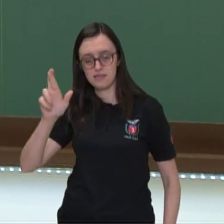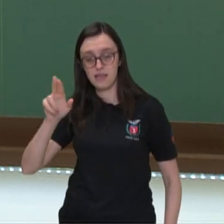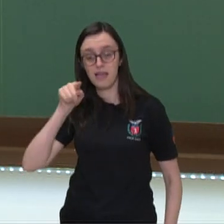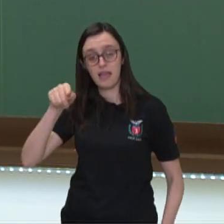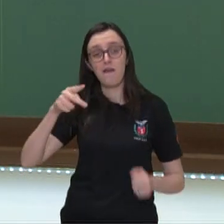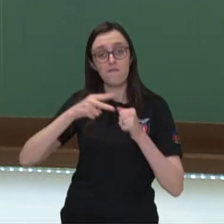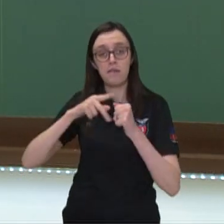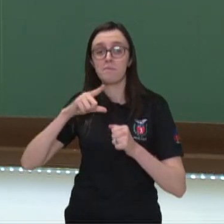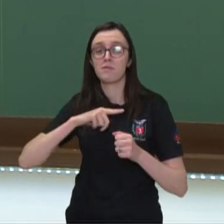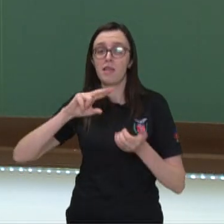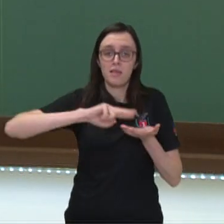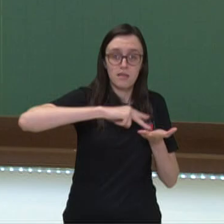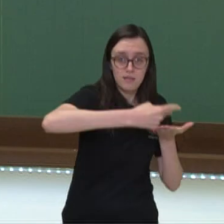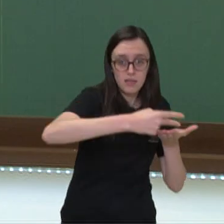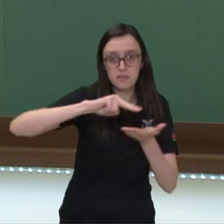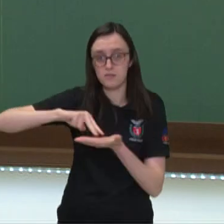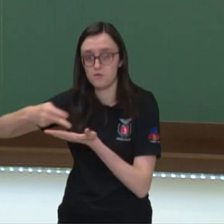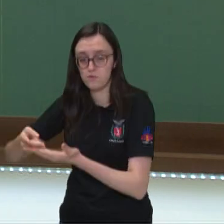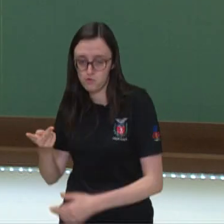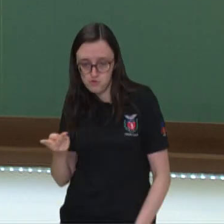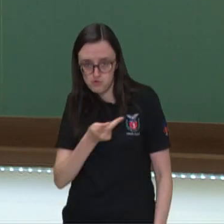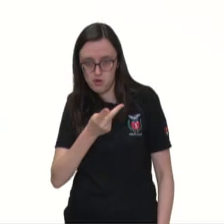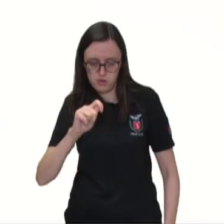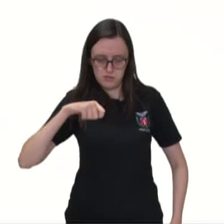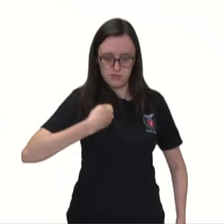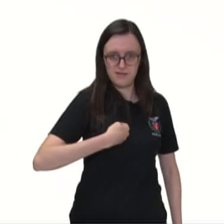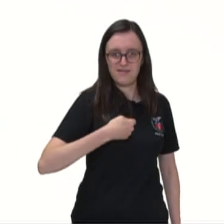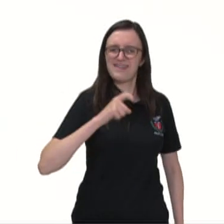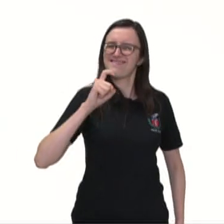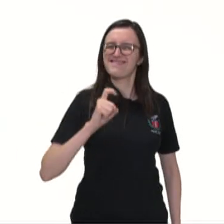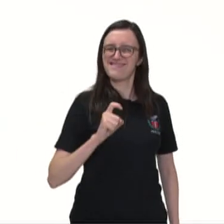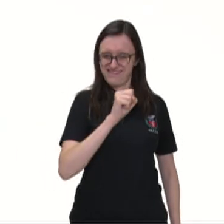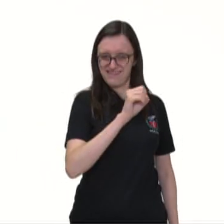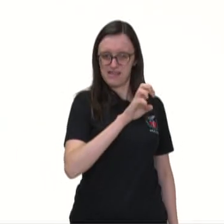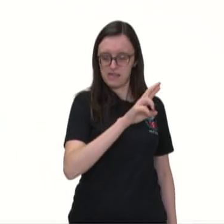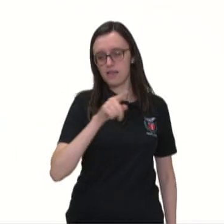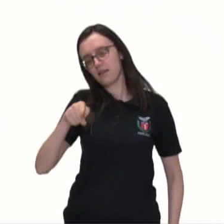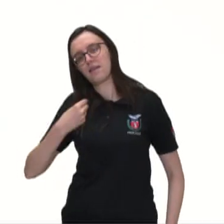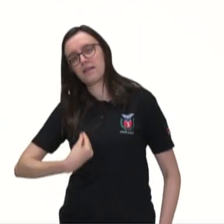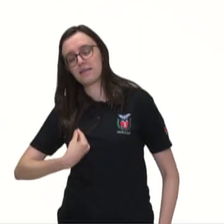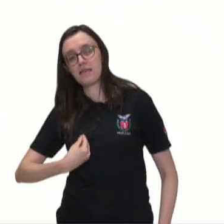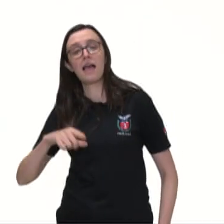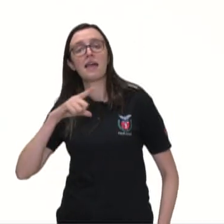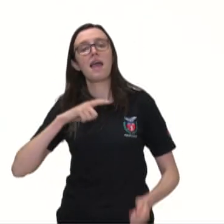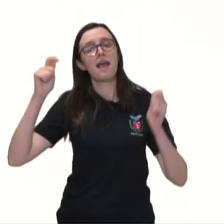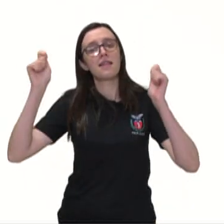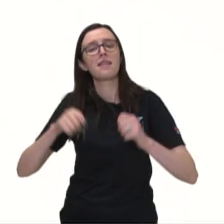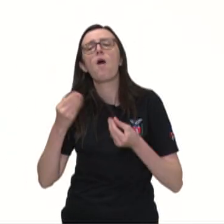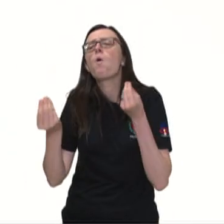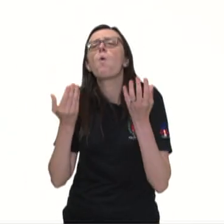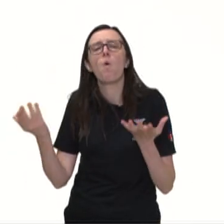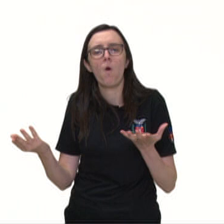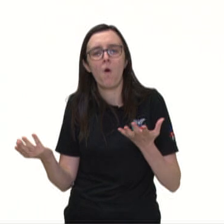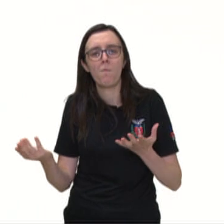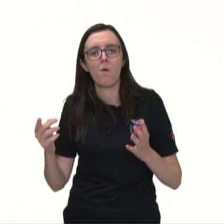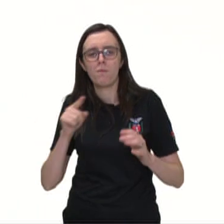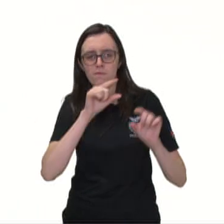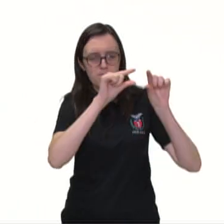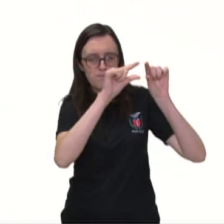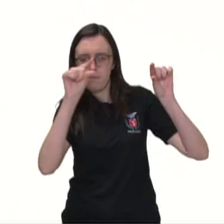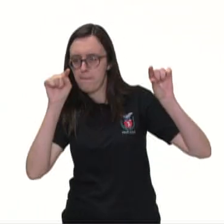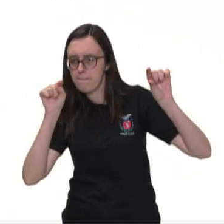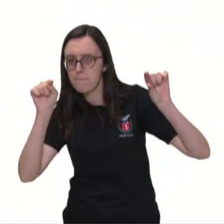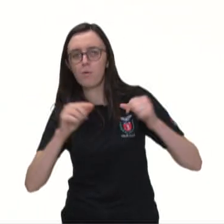traduções, ser ou estar. E podemos encontrá-lo nas formas afirmativa, negativa